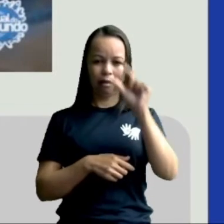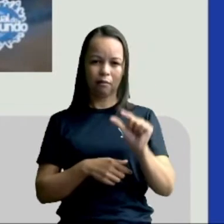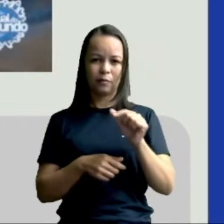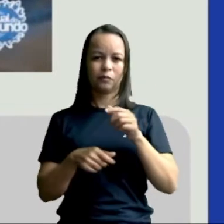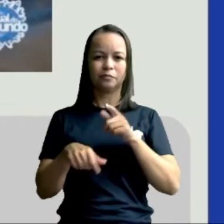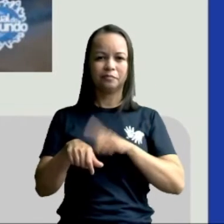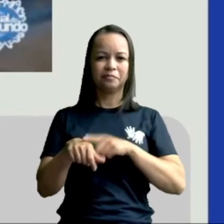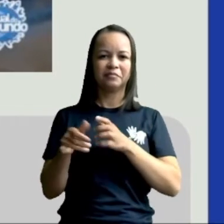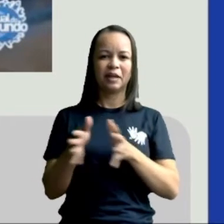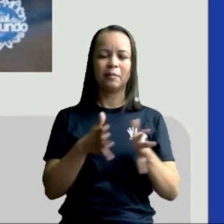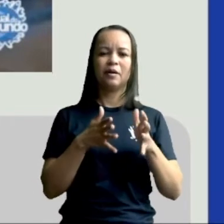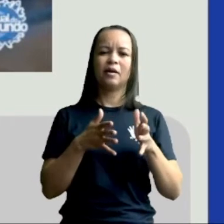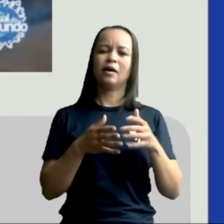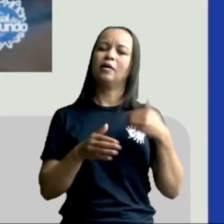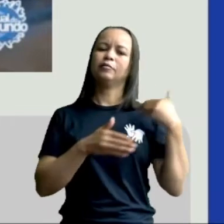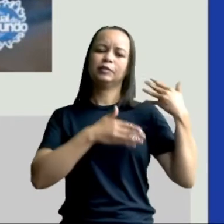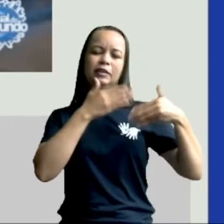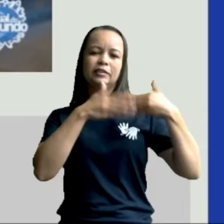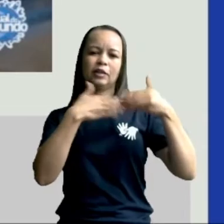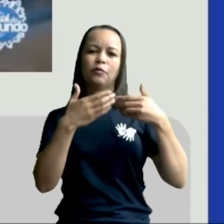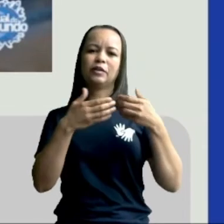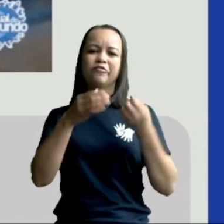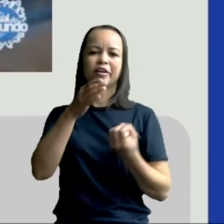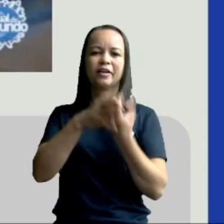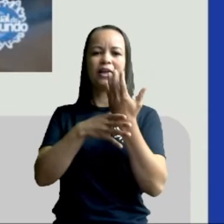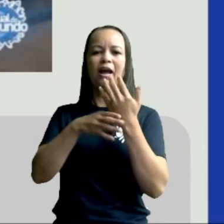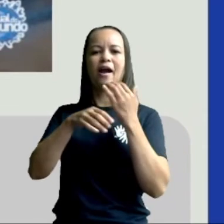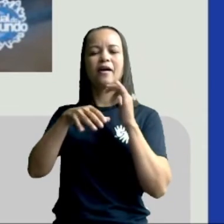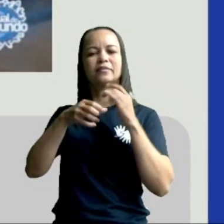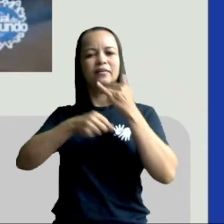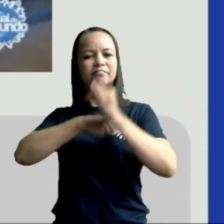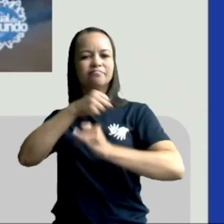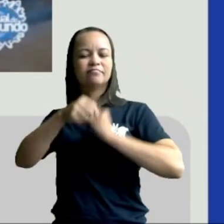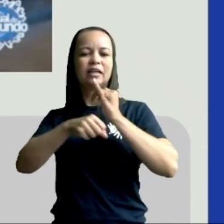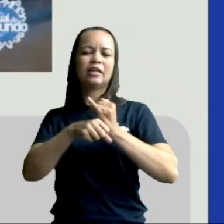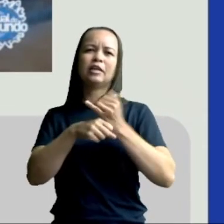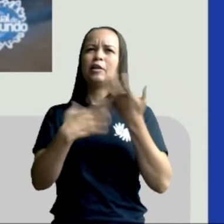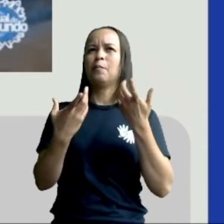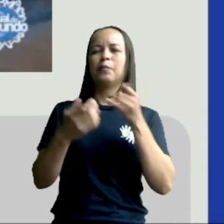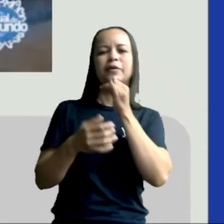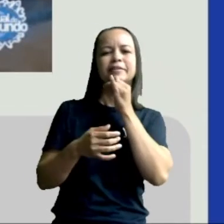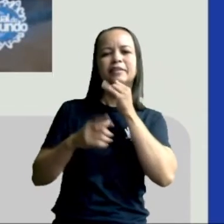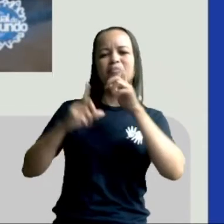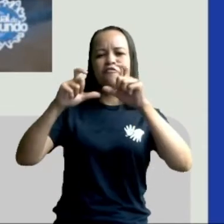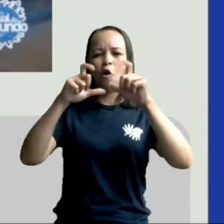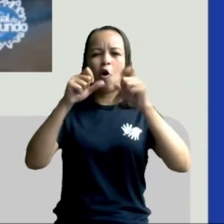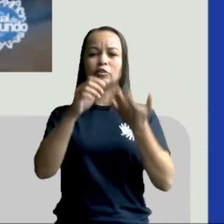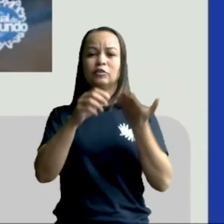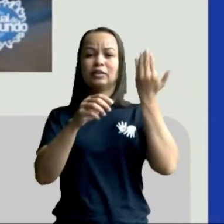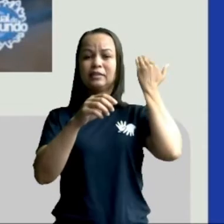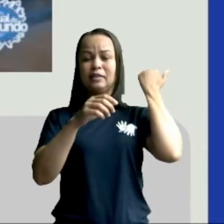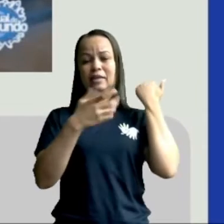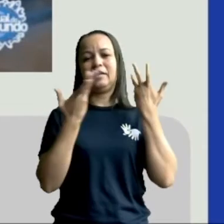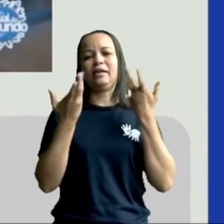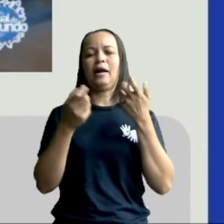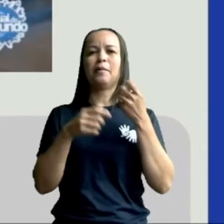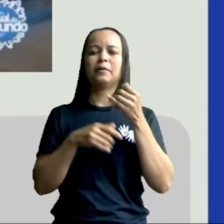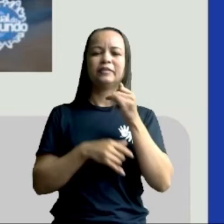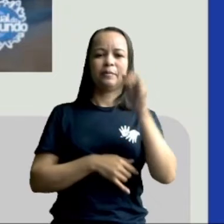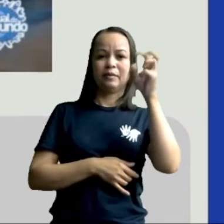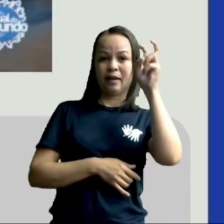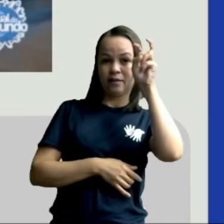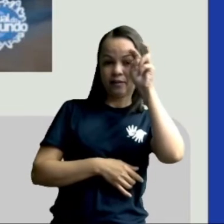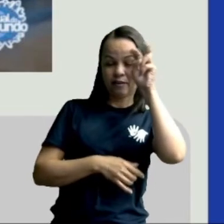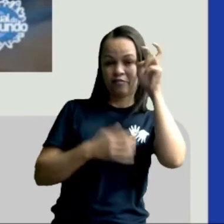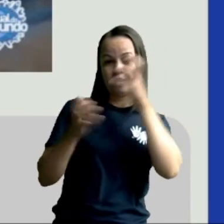é uma tradição que se criou na internet de você postar fotos antigas, essas coisas mais velhas na quinta-feira. TBT